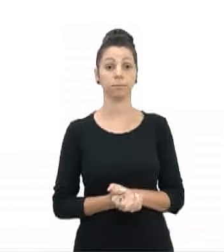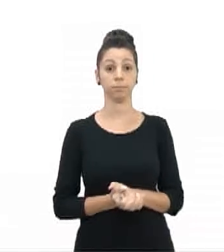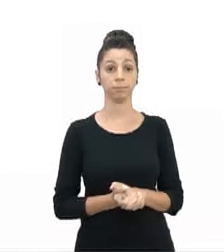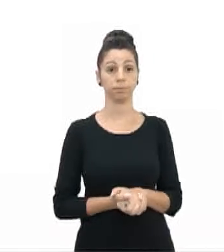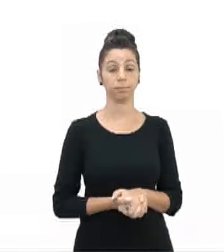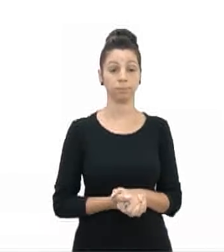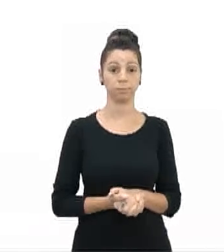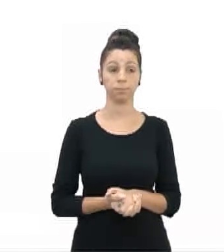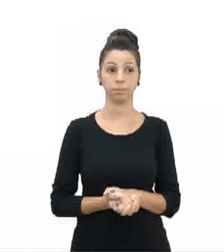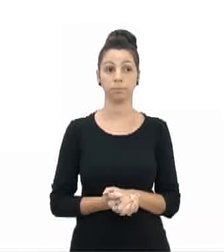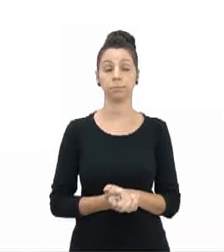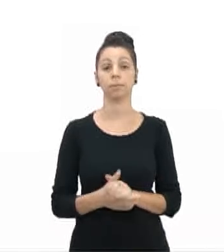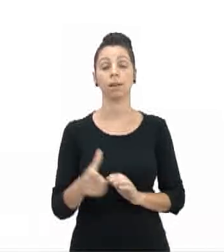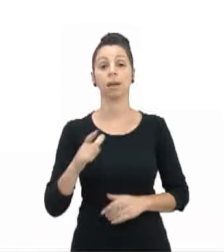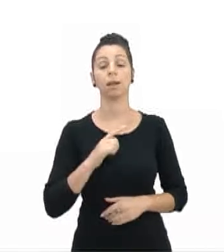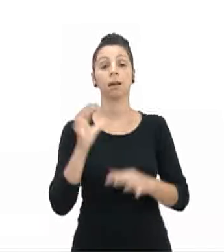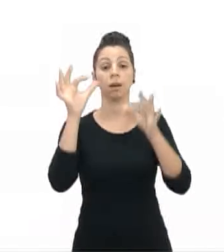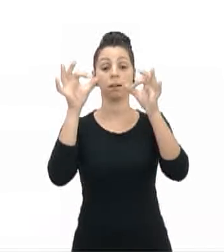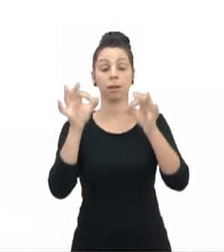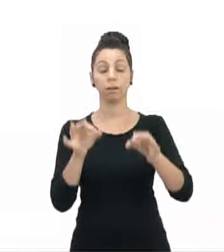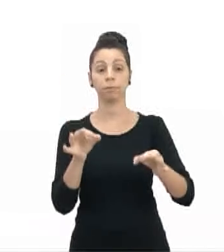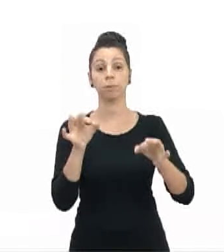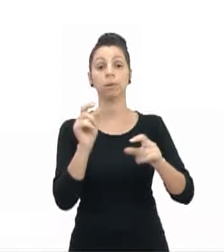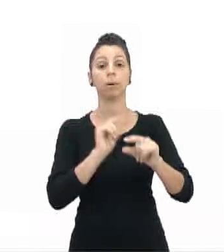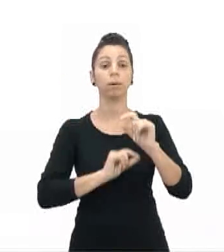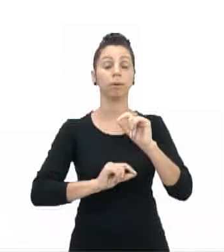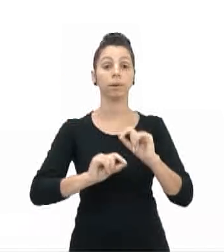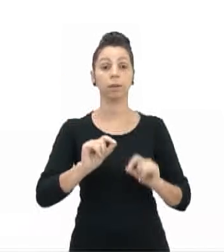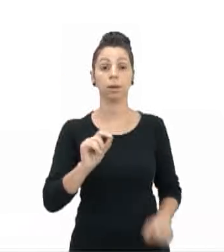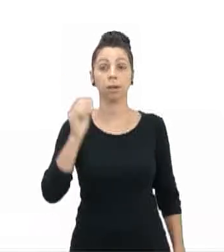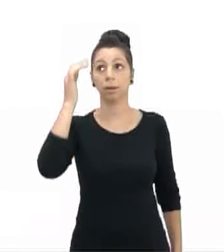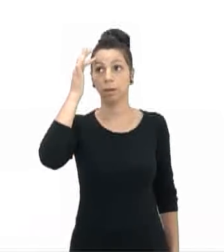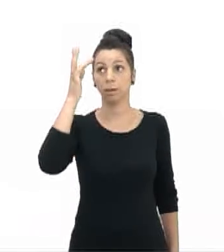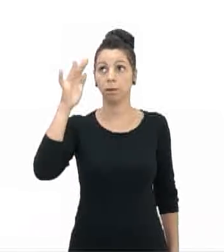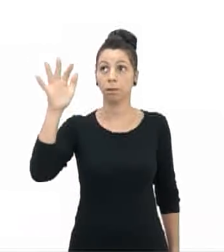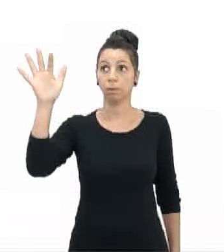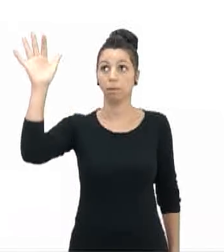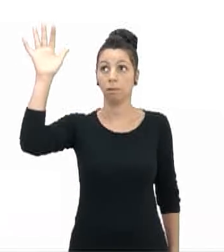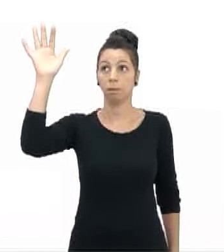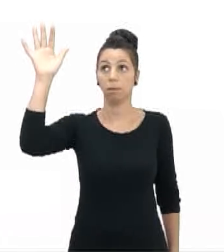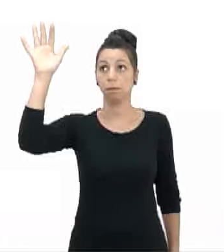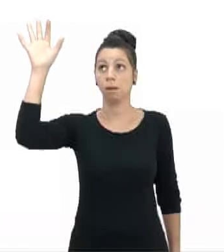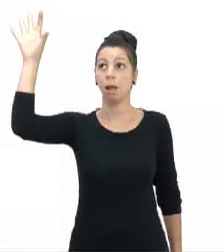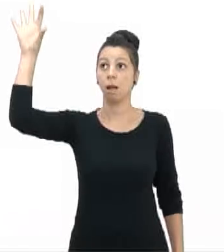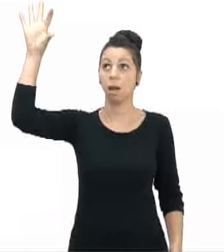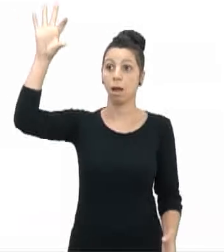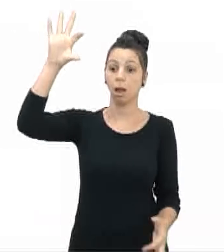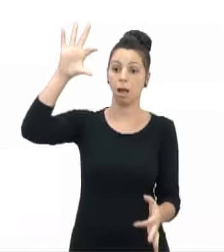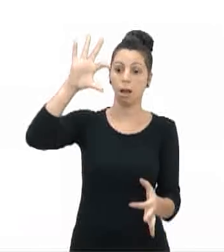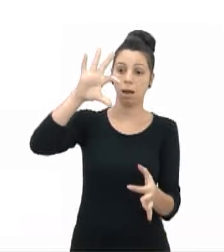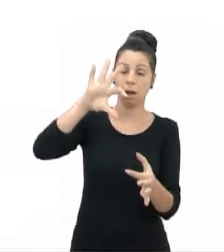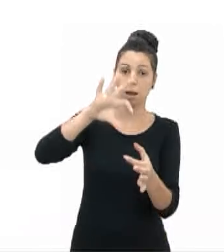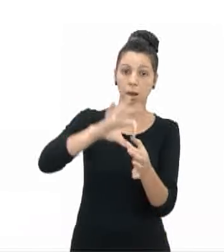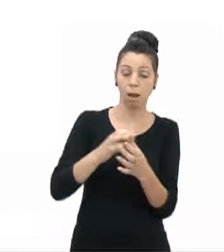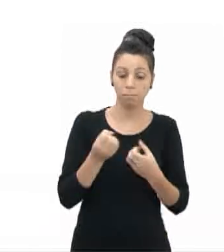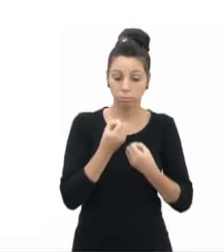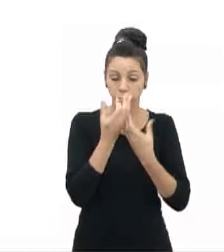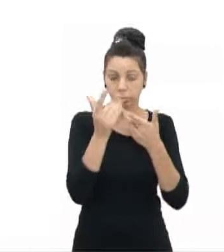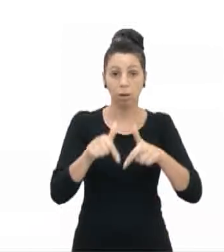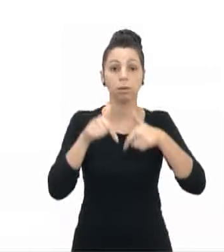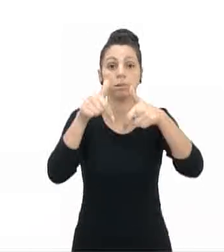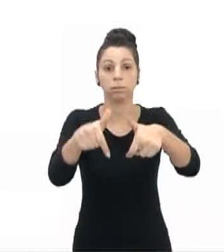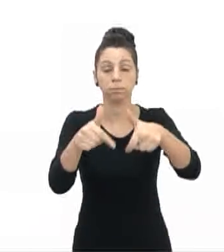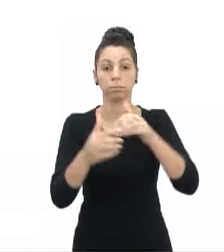o tópico ele afirma que os nossos pensamentos são exteriorizados em forma de ação, né? De ações. Portanto,